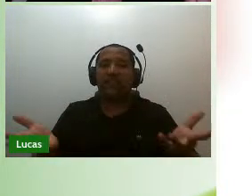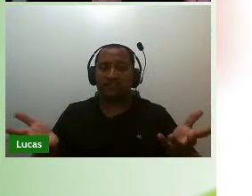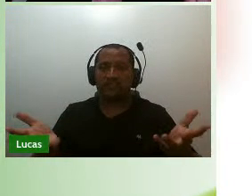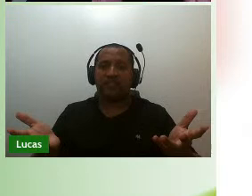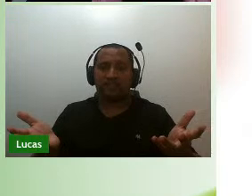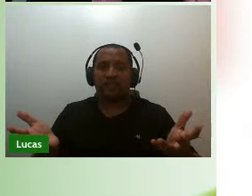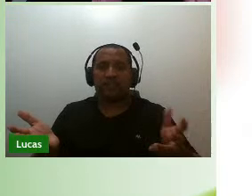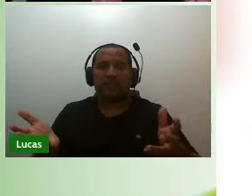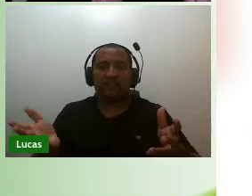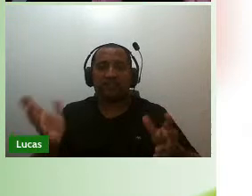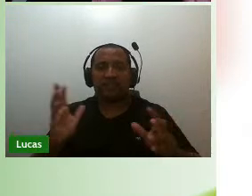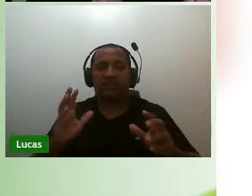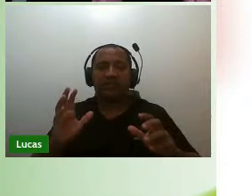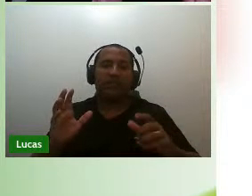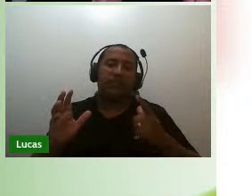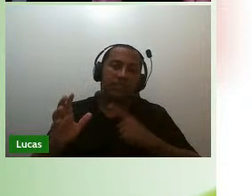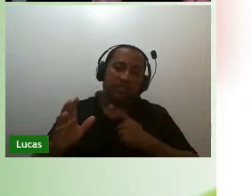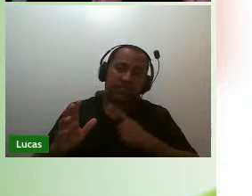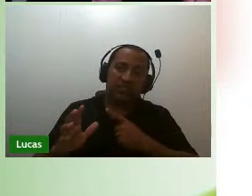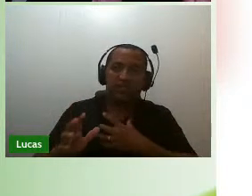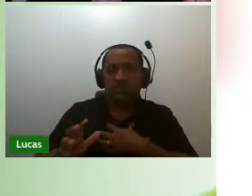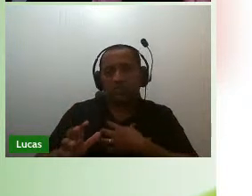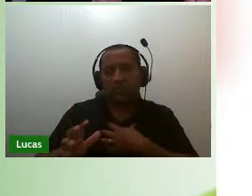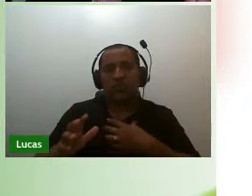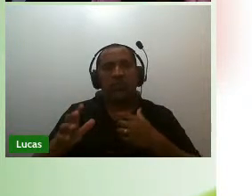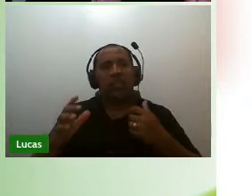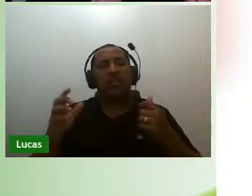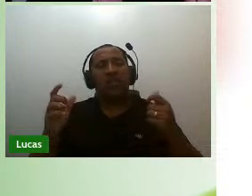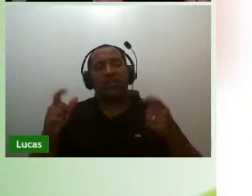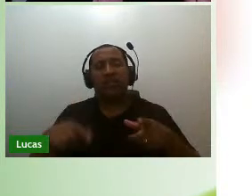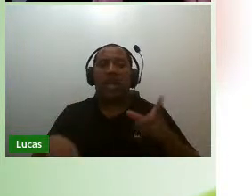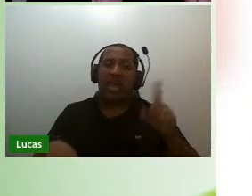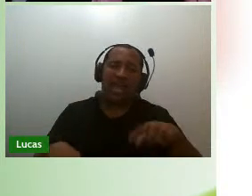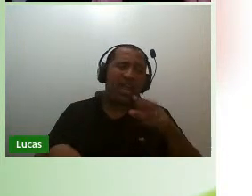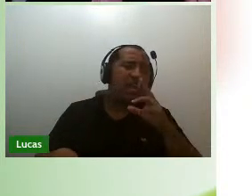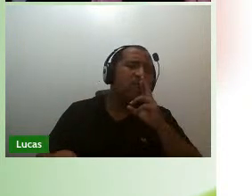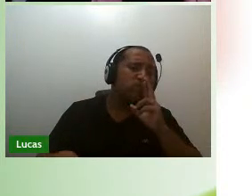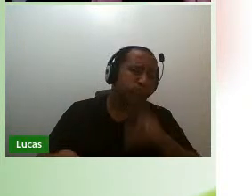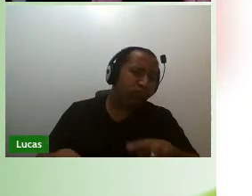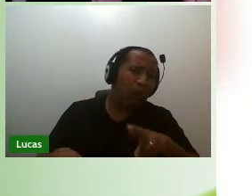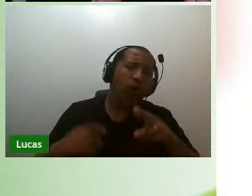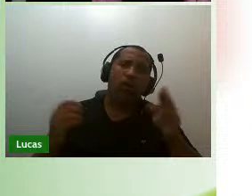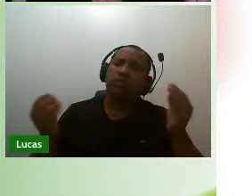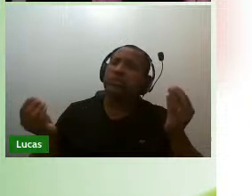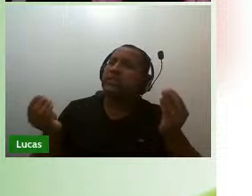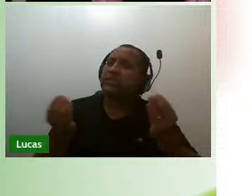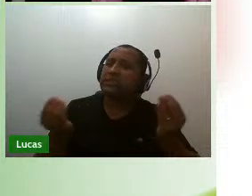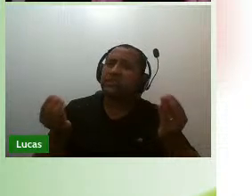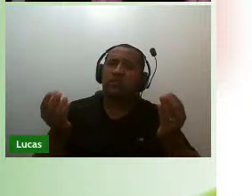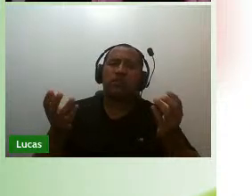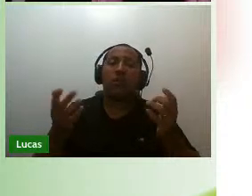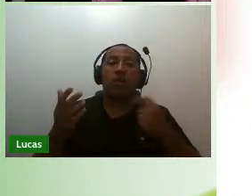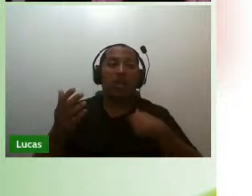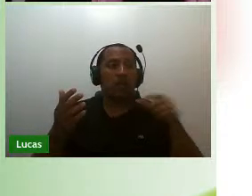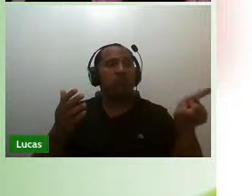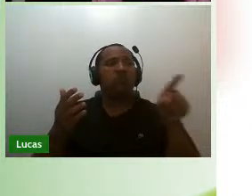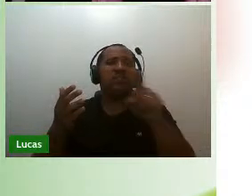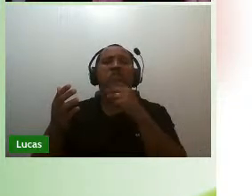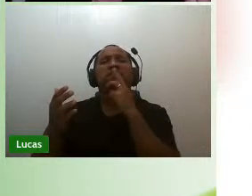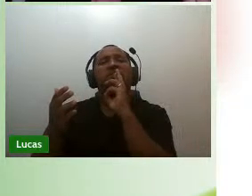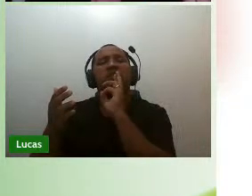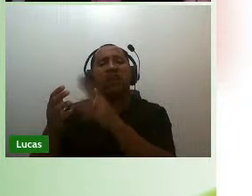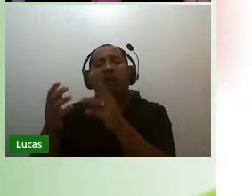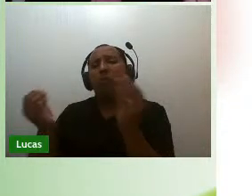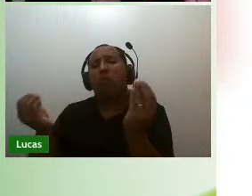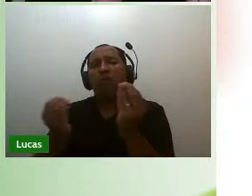E a regulação das emoções lida com o grau das respostas, né? Como a gente responde a essas